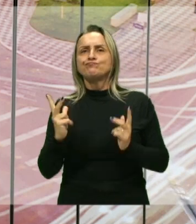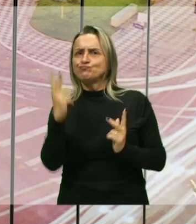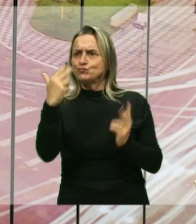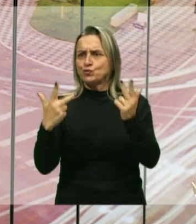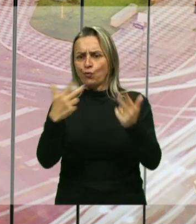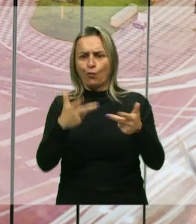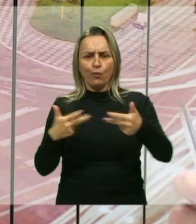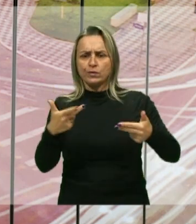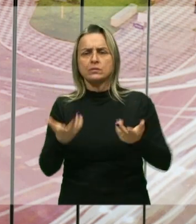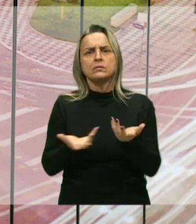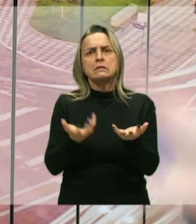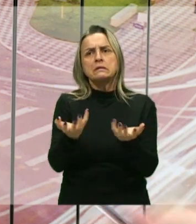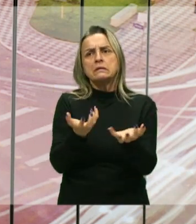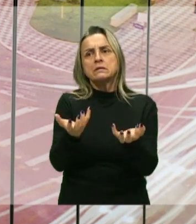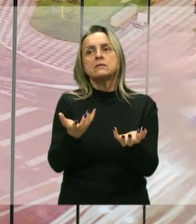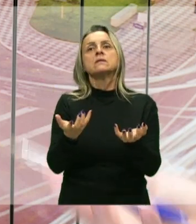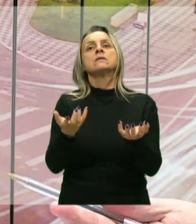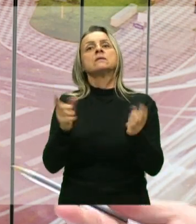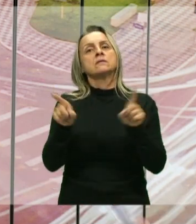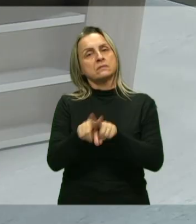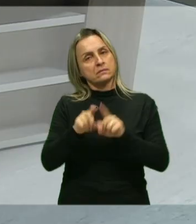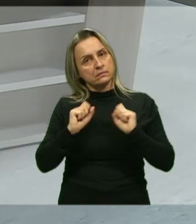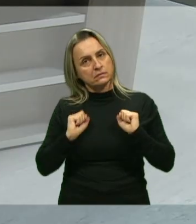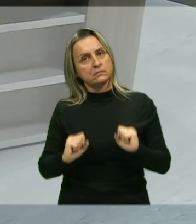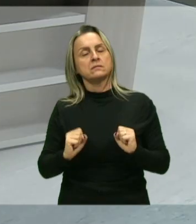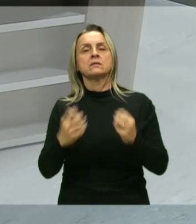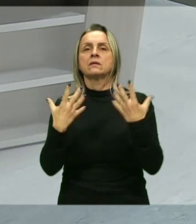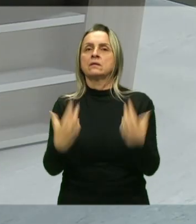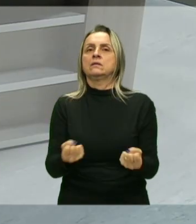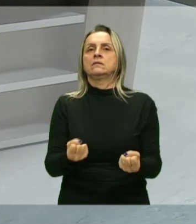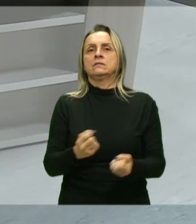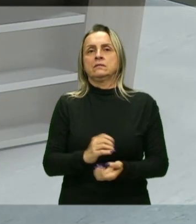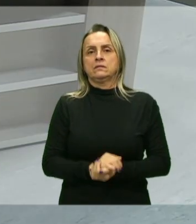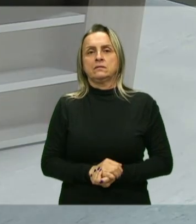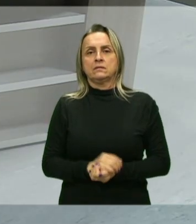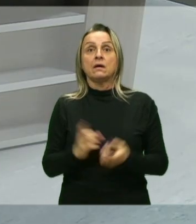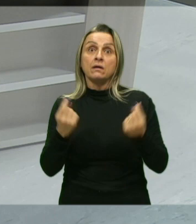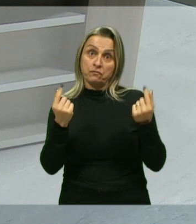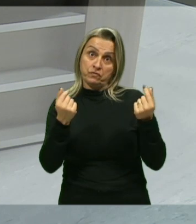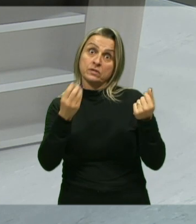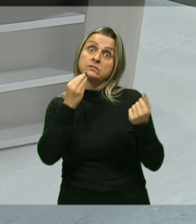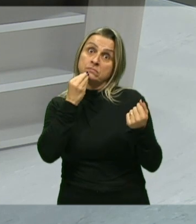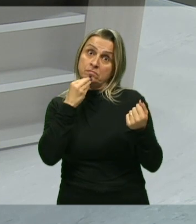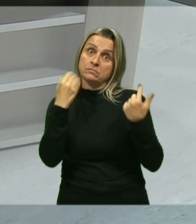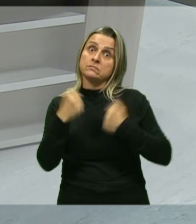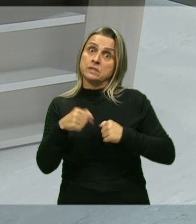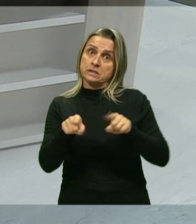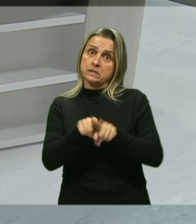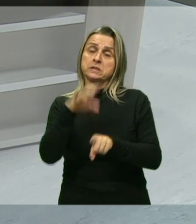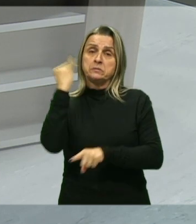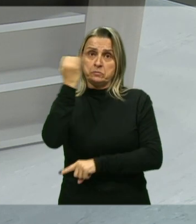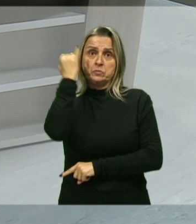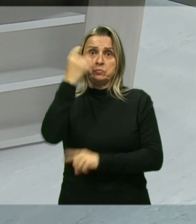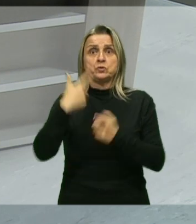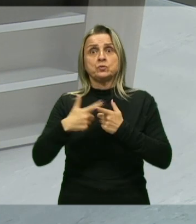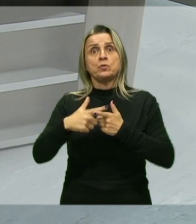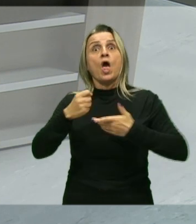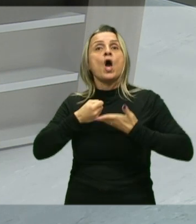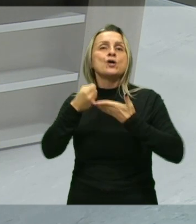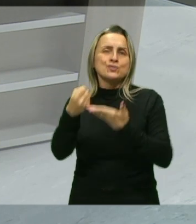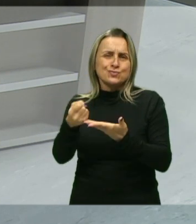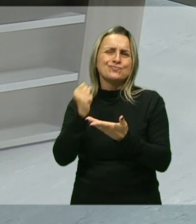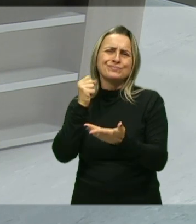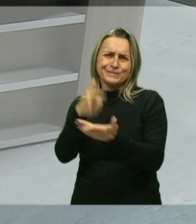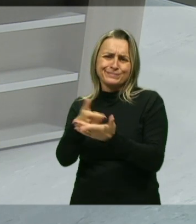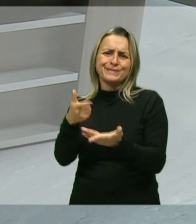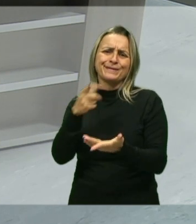Nós aceitamos, né? Serviços também são tudo, né? importantes, então, né? Financeiro, claro que a gente precisa, é muito importante, né? Ajuda a pagar